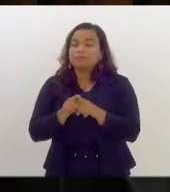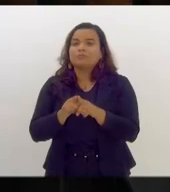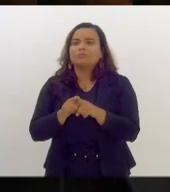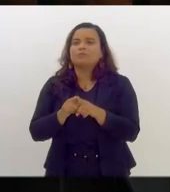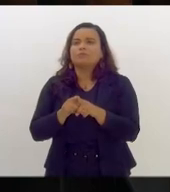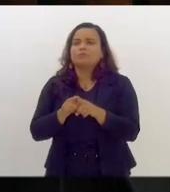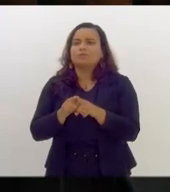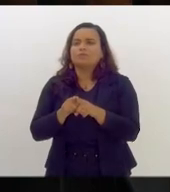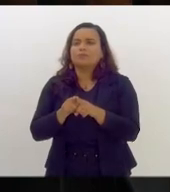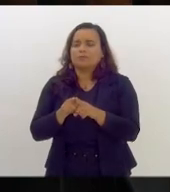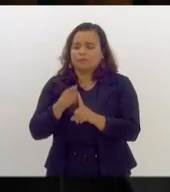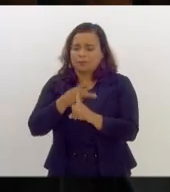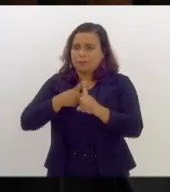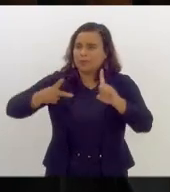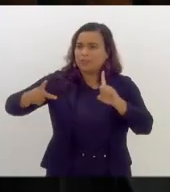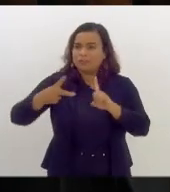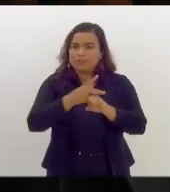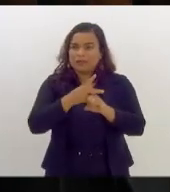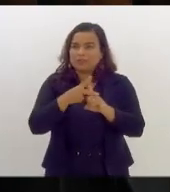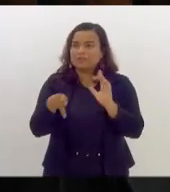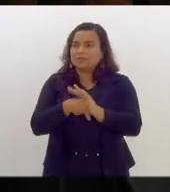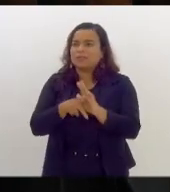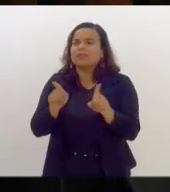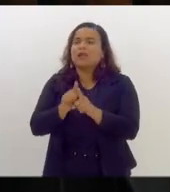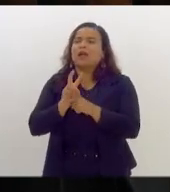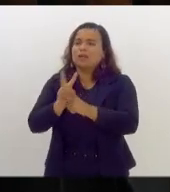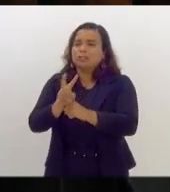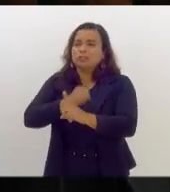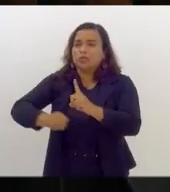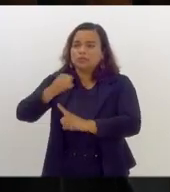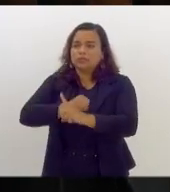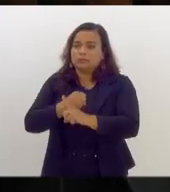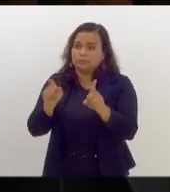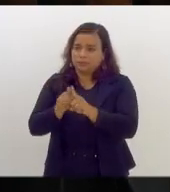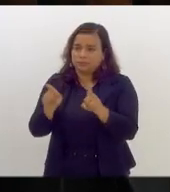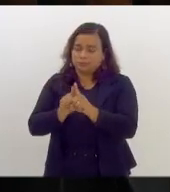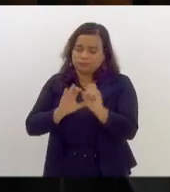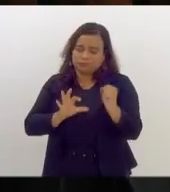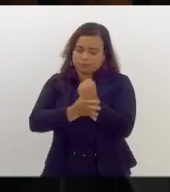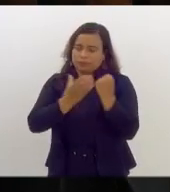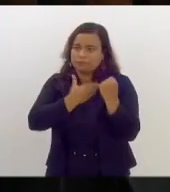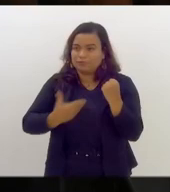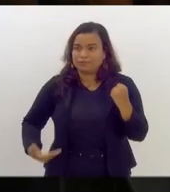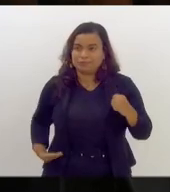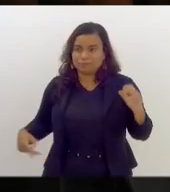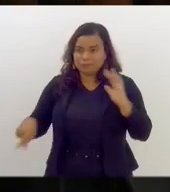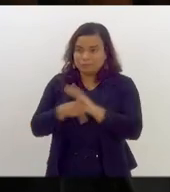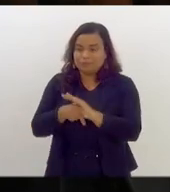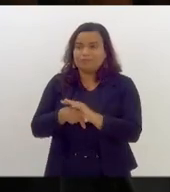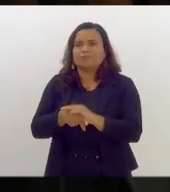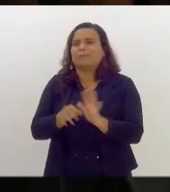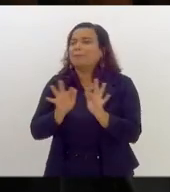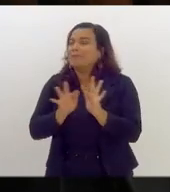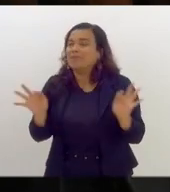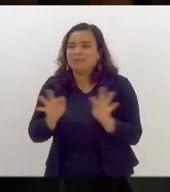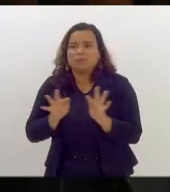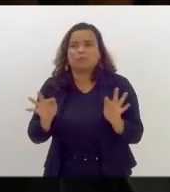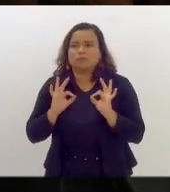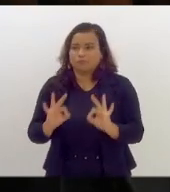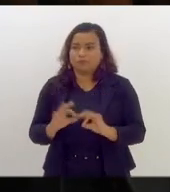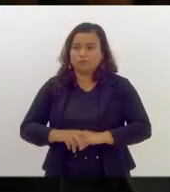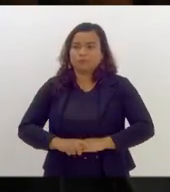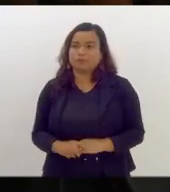a previdência para assistência social e a segurança pública no mínimo